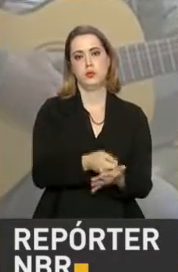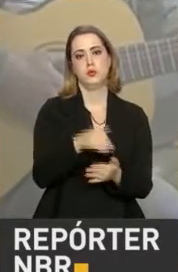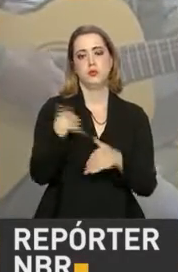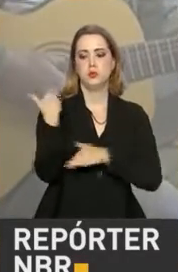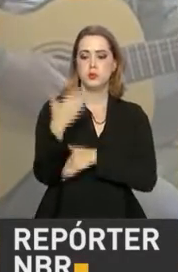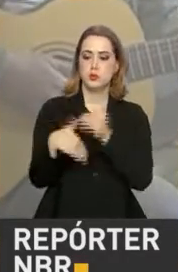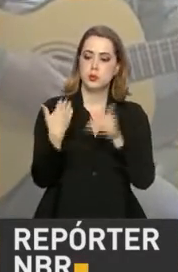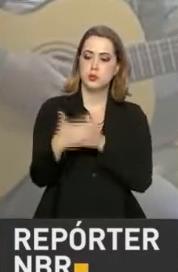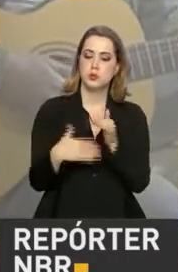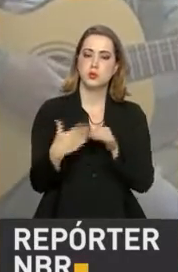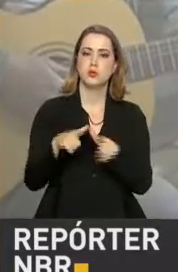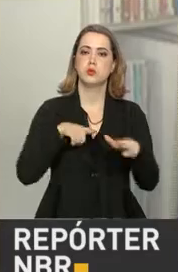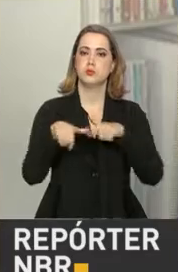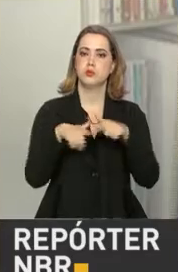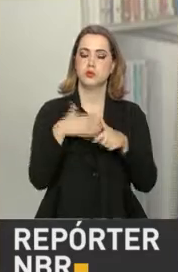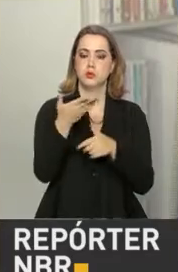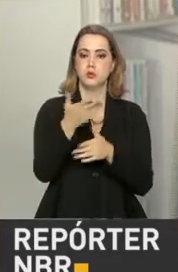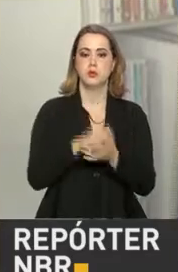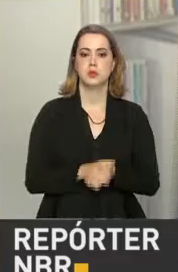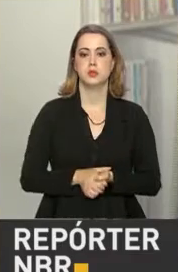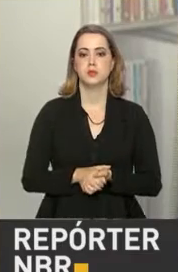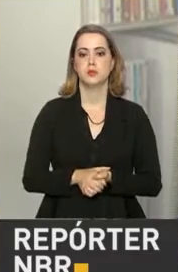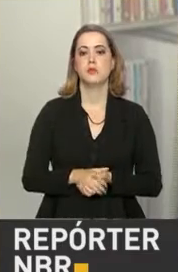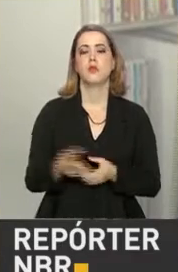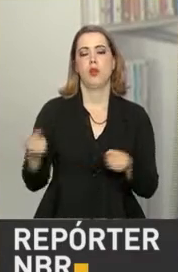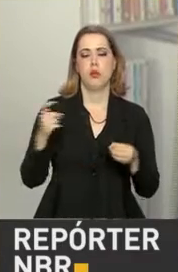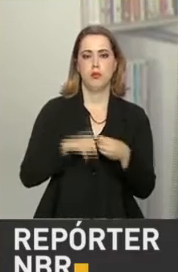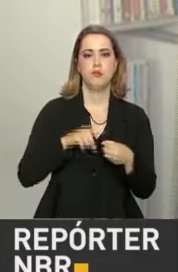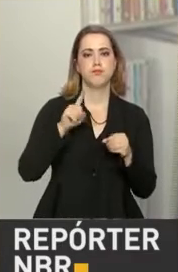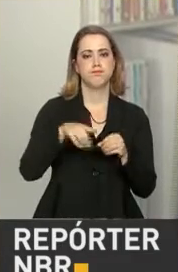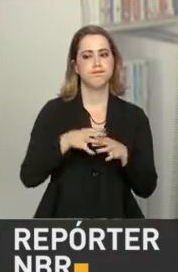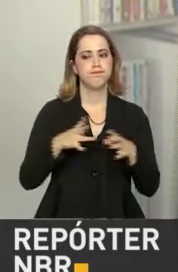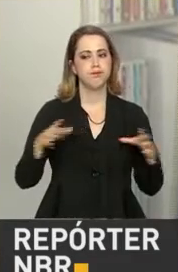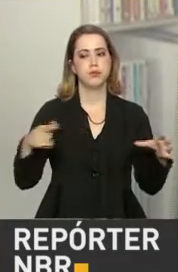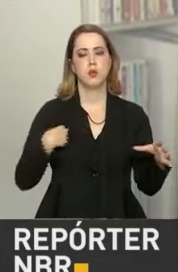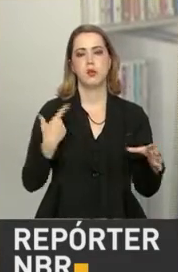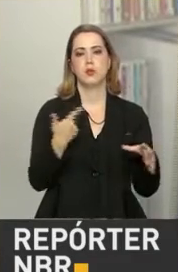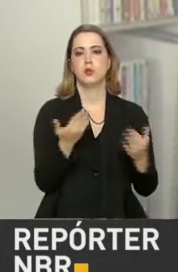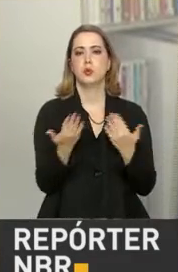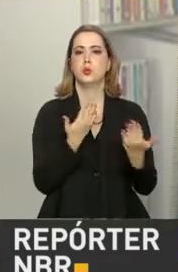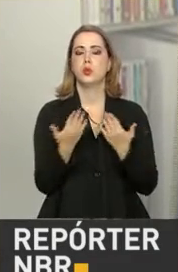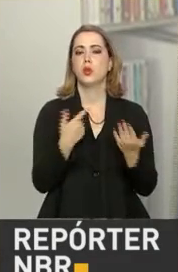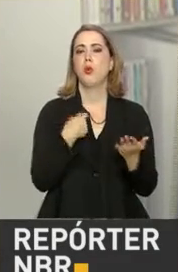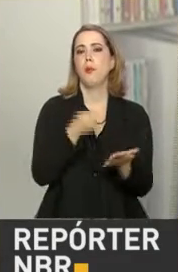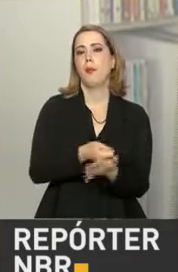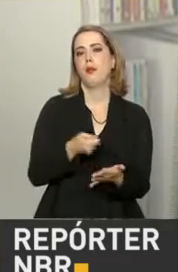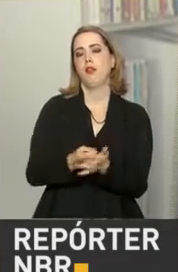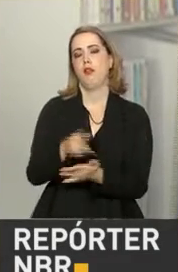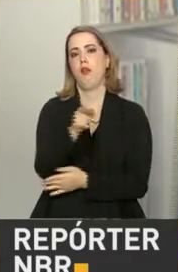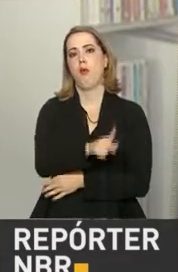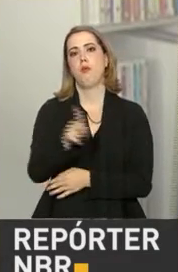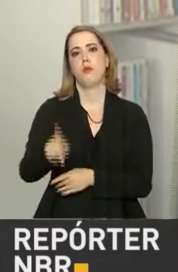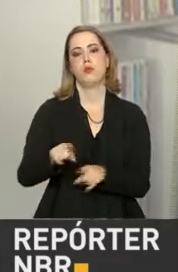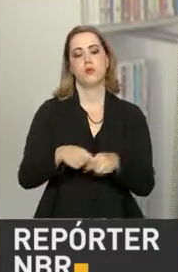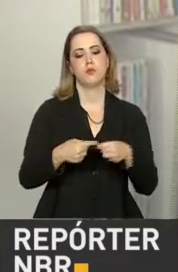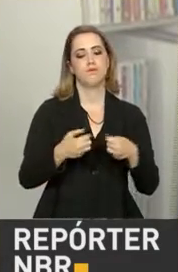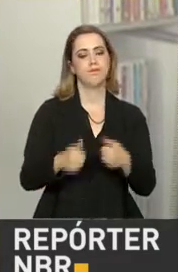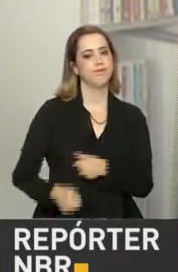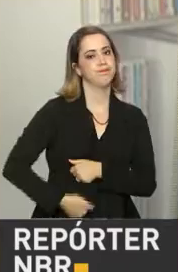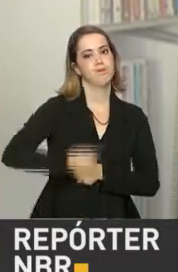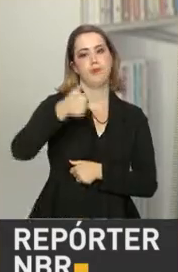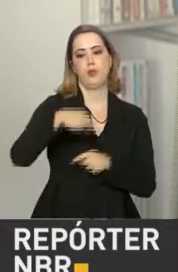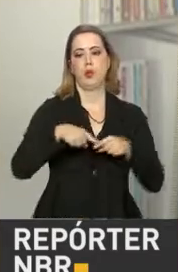continuação das atividades retorno enorme trazendo aqui não tem como pagar os professores entendeu melhorar ainda esse espaço aqui